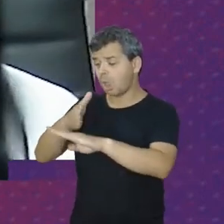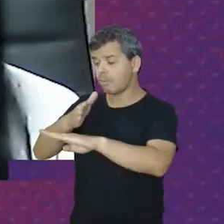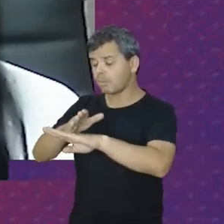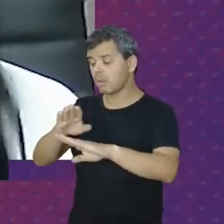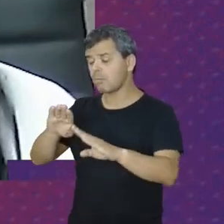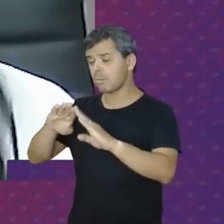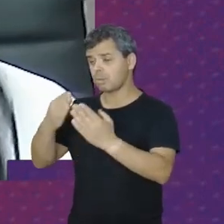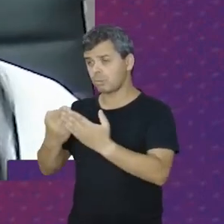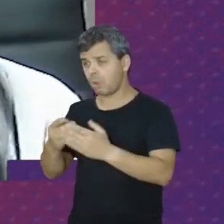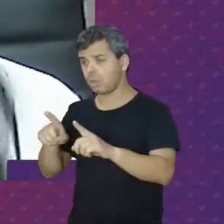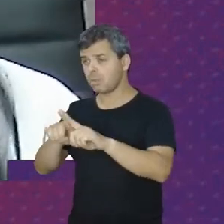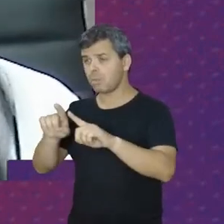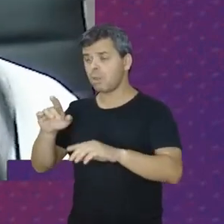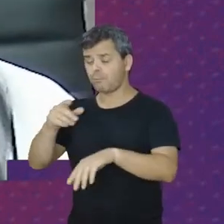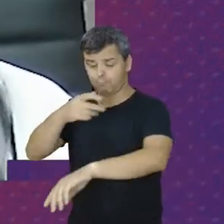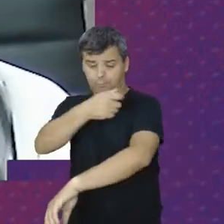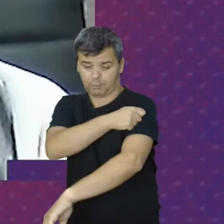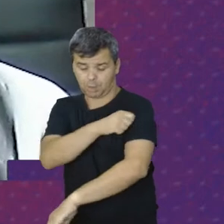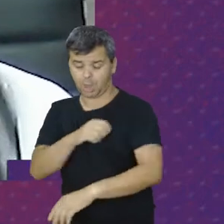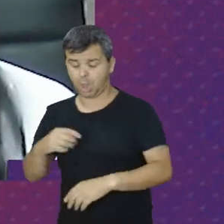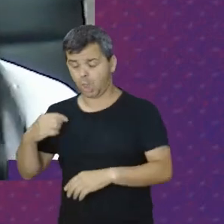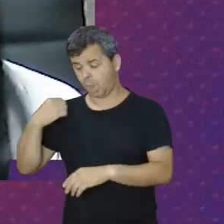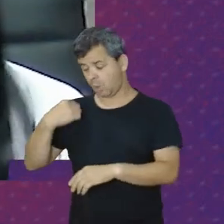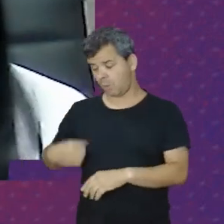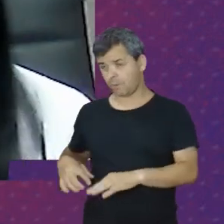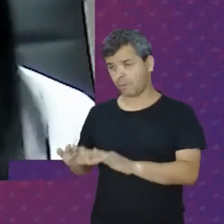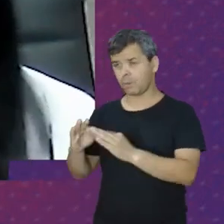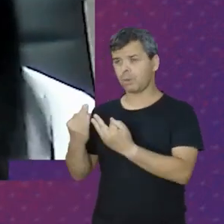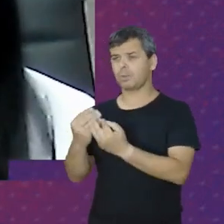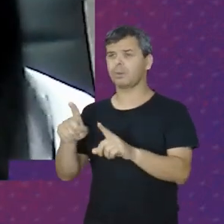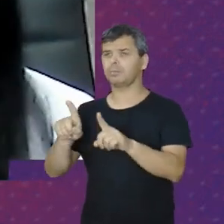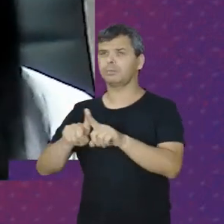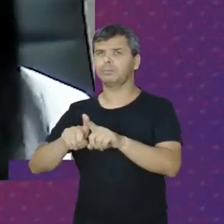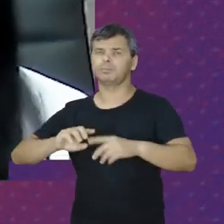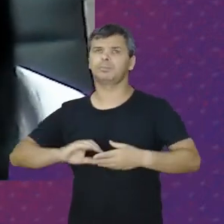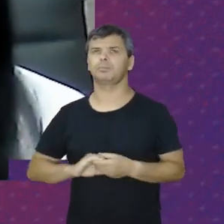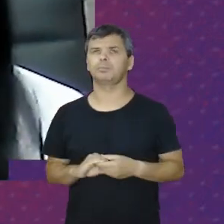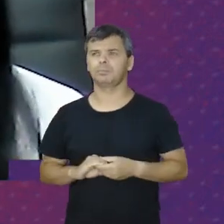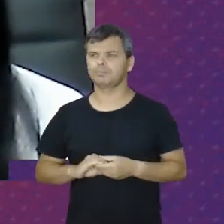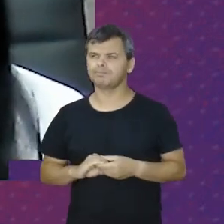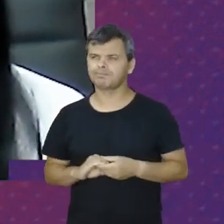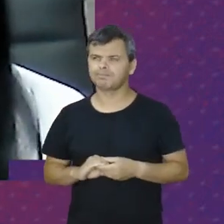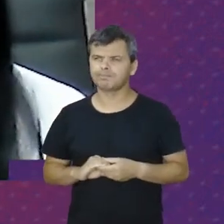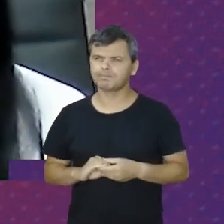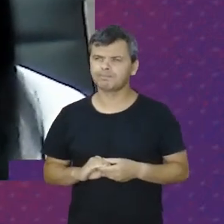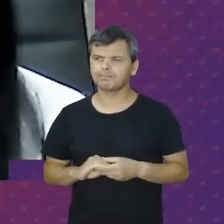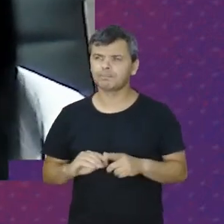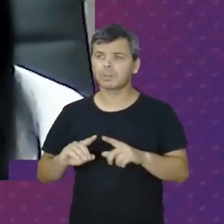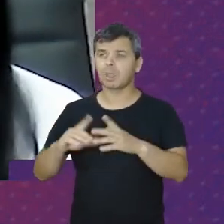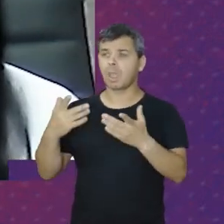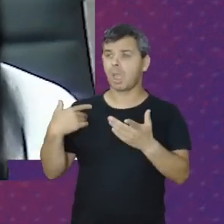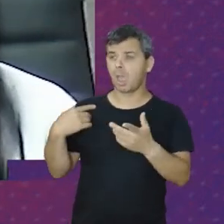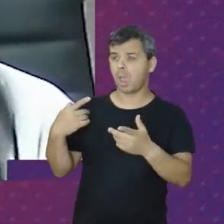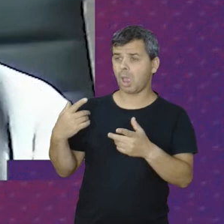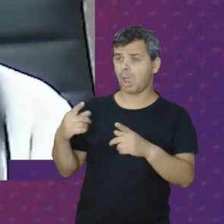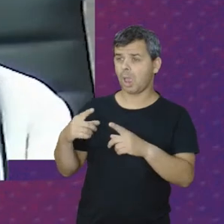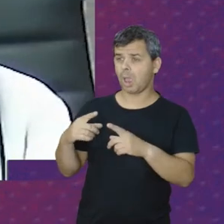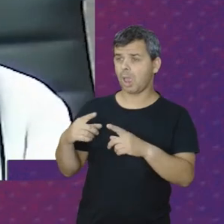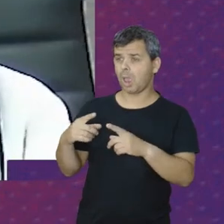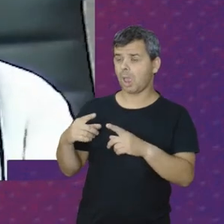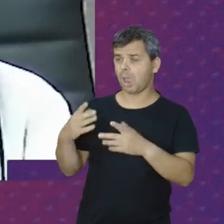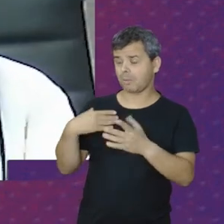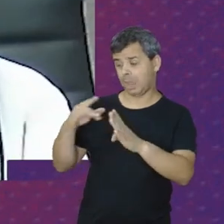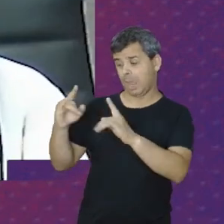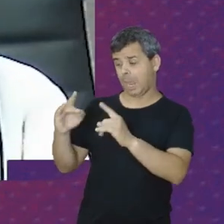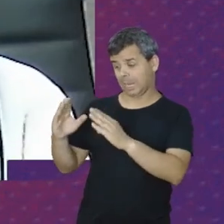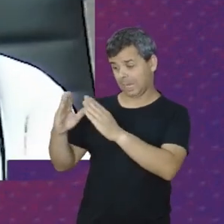mais. O Bolsa Família, a gente também, a propriedade da unidade